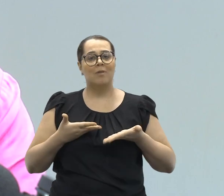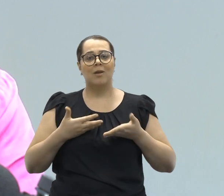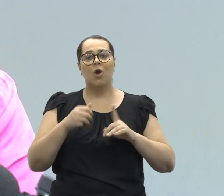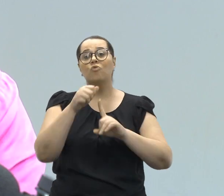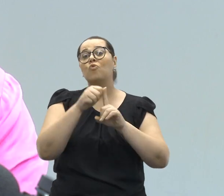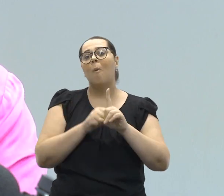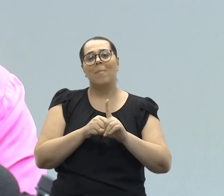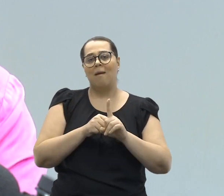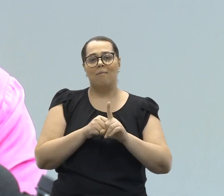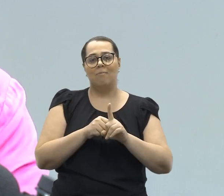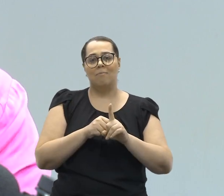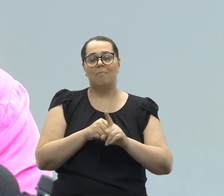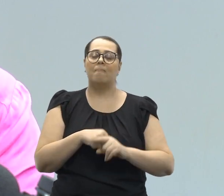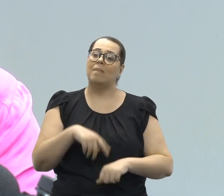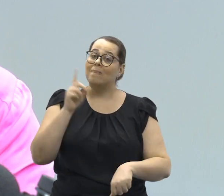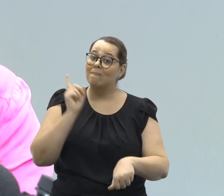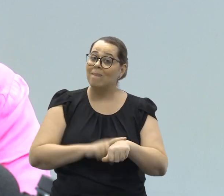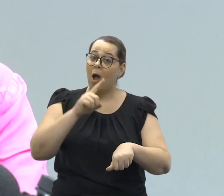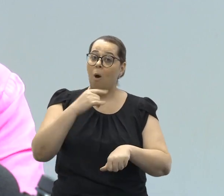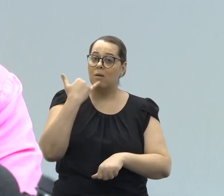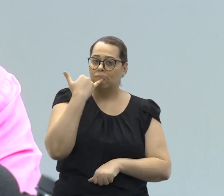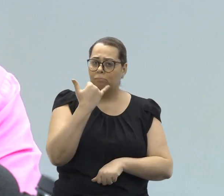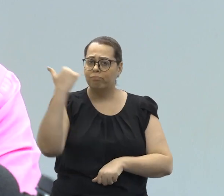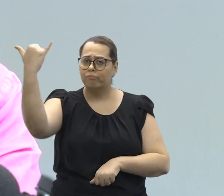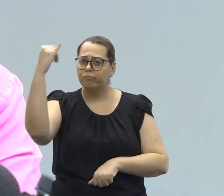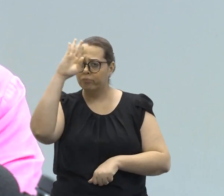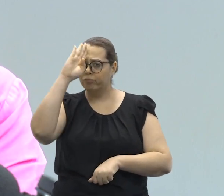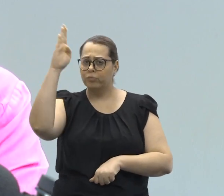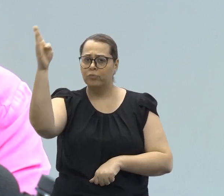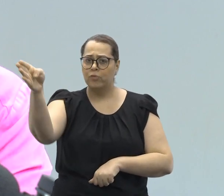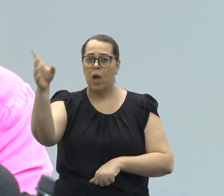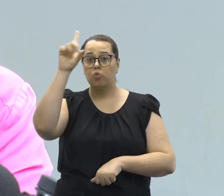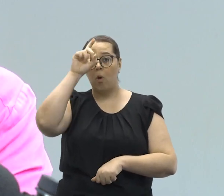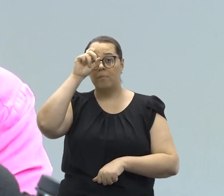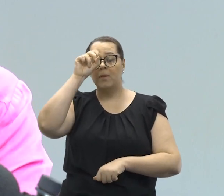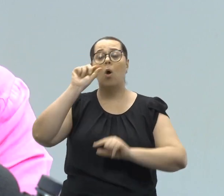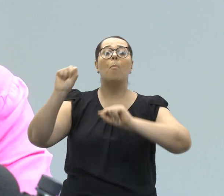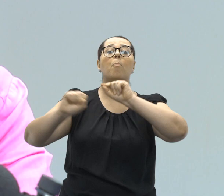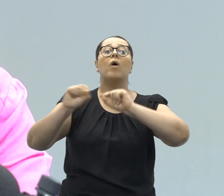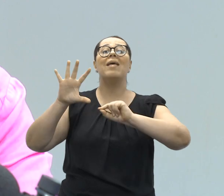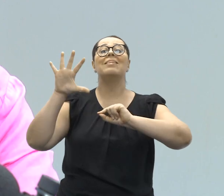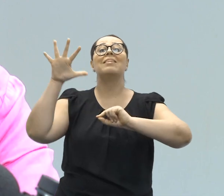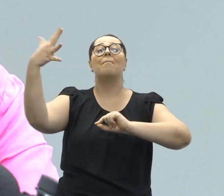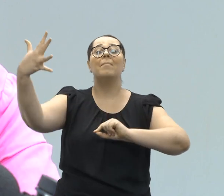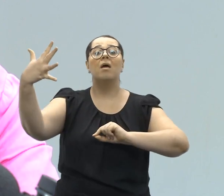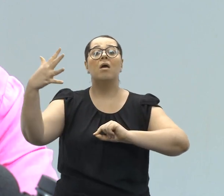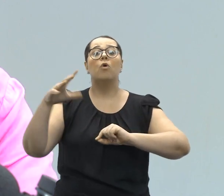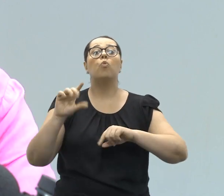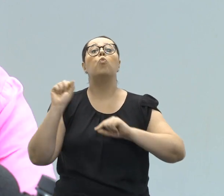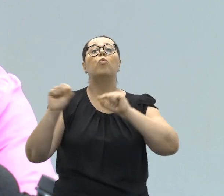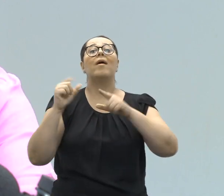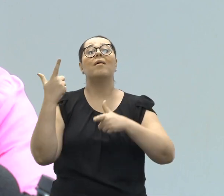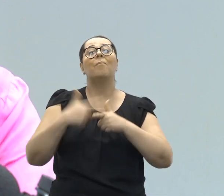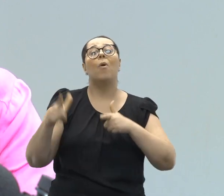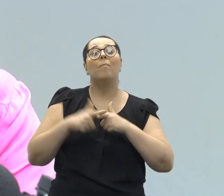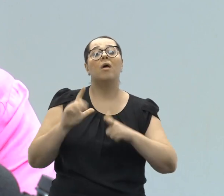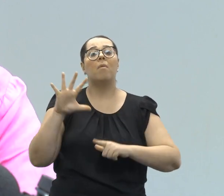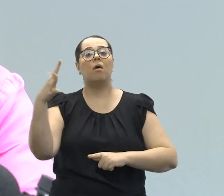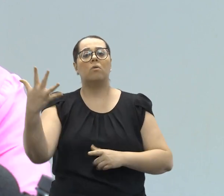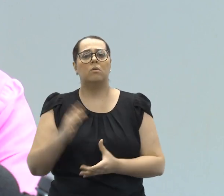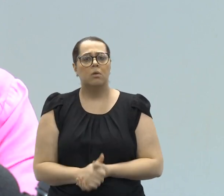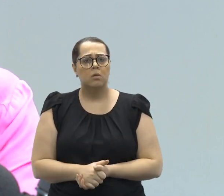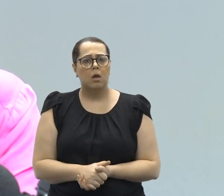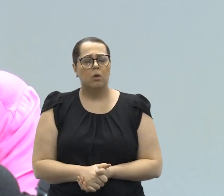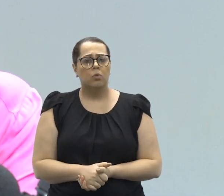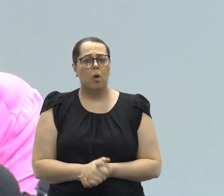acionamos o hospital, que é o prestador de serviço, para identificar qual era o problema que estava havendo. Era uma questão relacionada ao laboratório